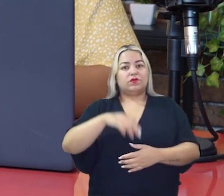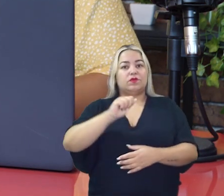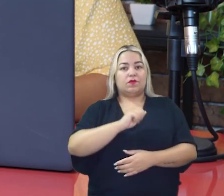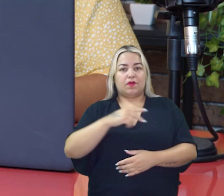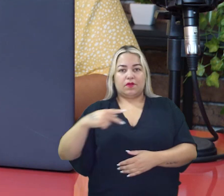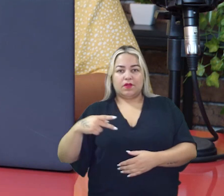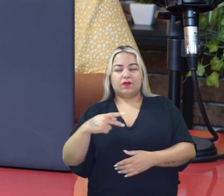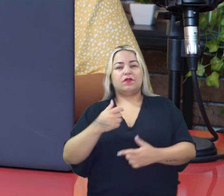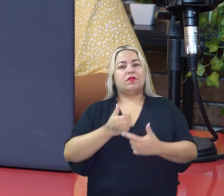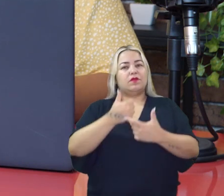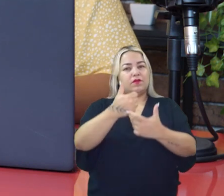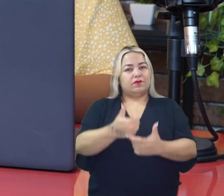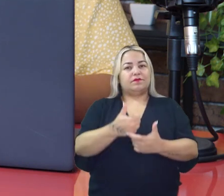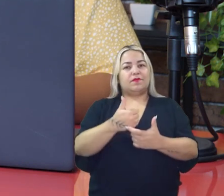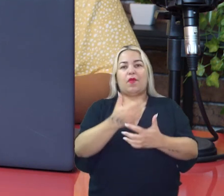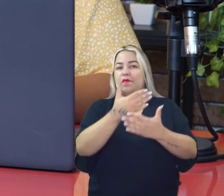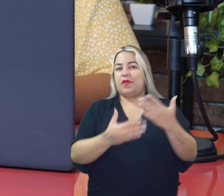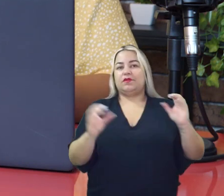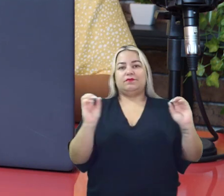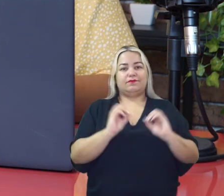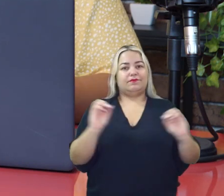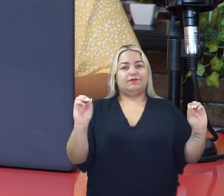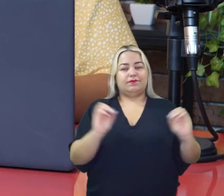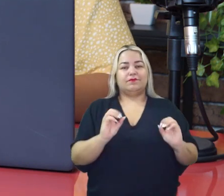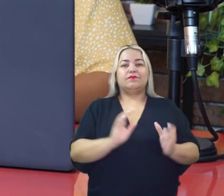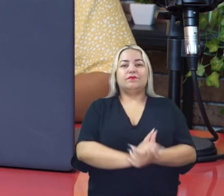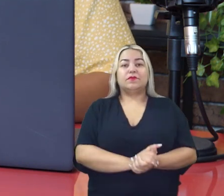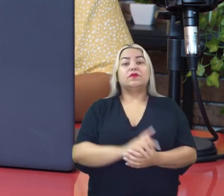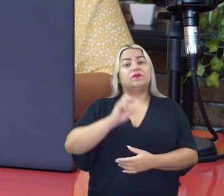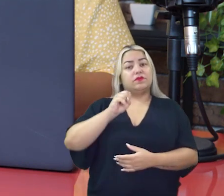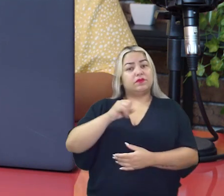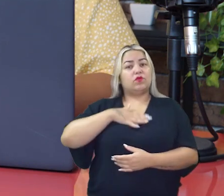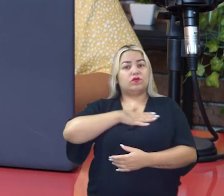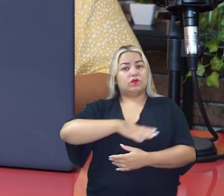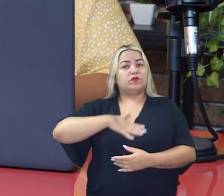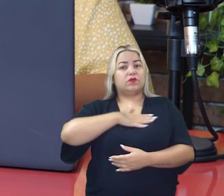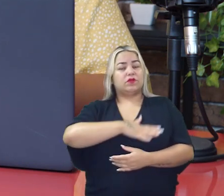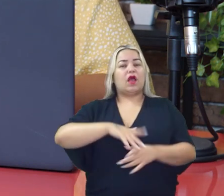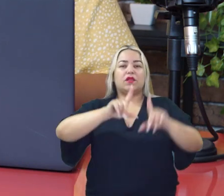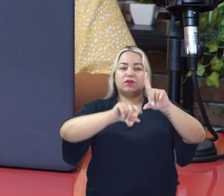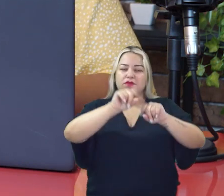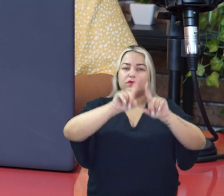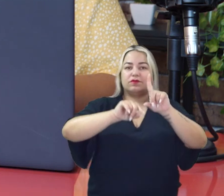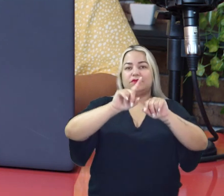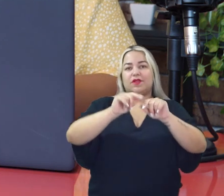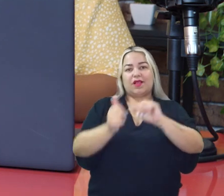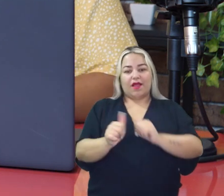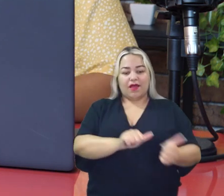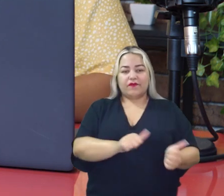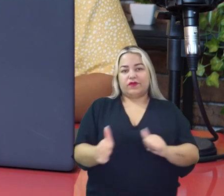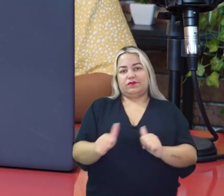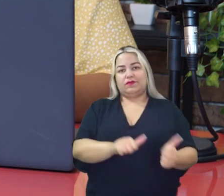Minutos no seu aplicativo, clica aí no botão seguir para você não perder nenhum episódio. E se você gostou, pode deixar 5